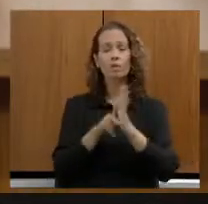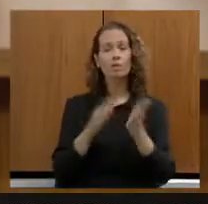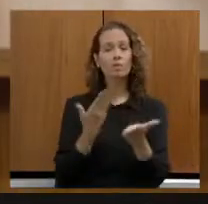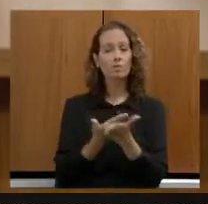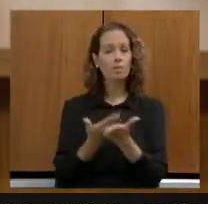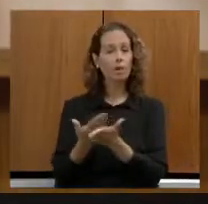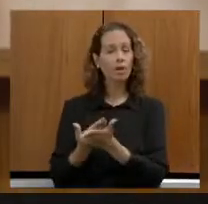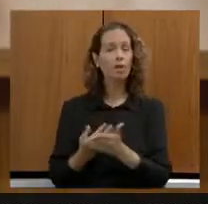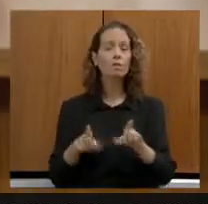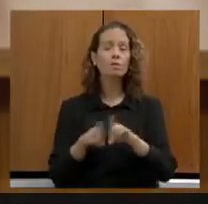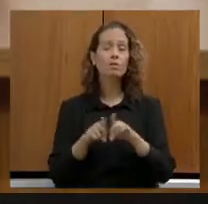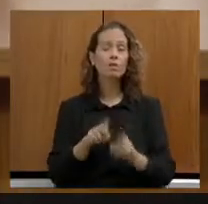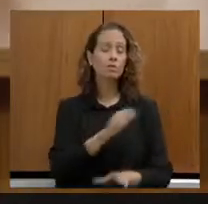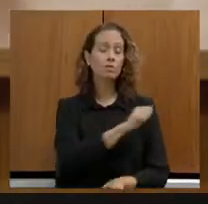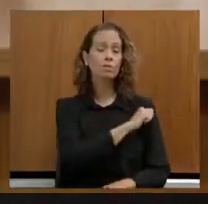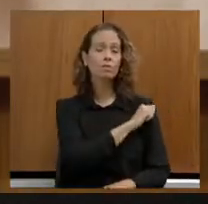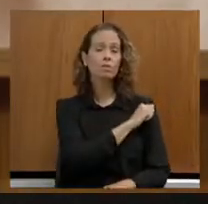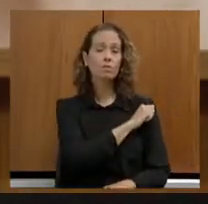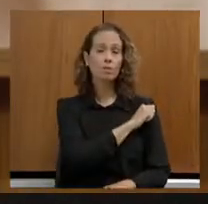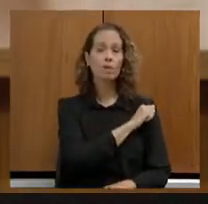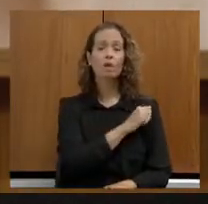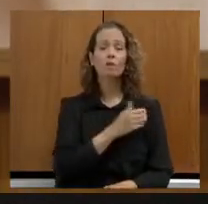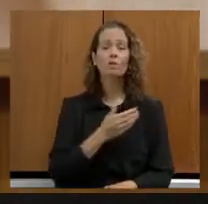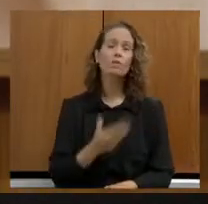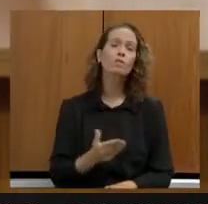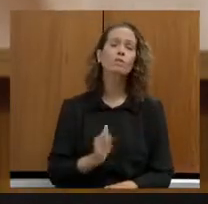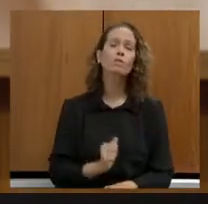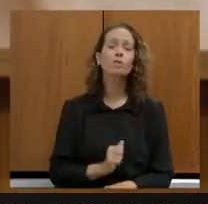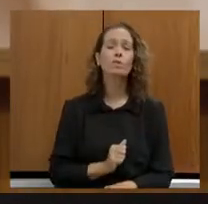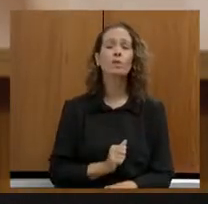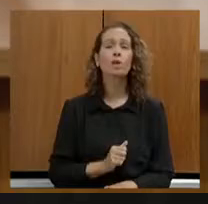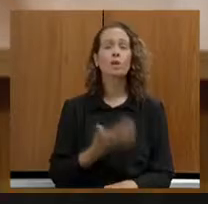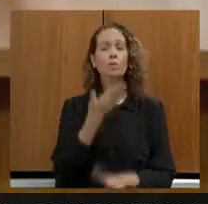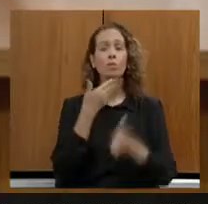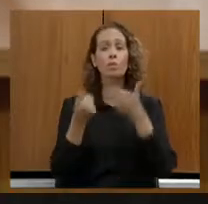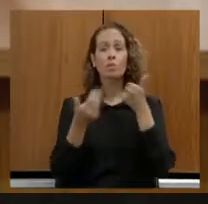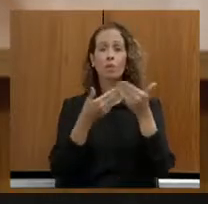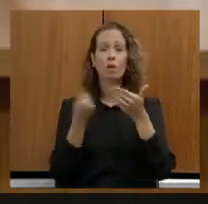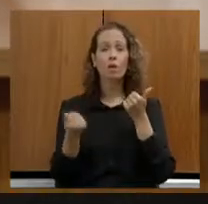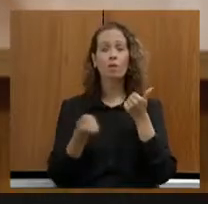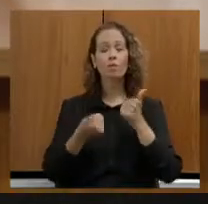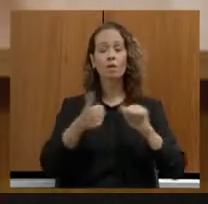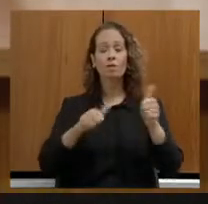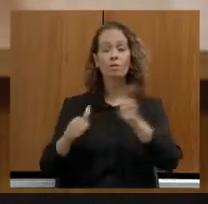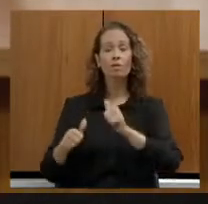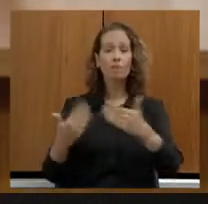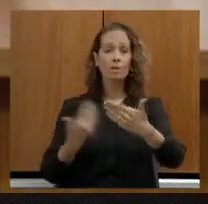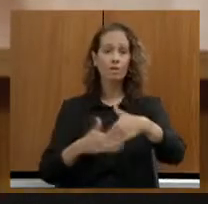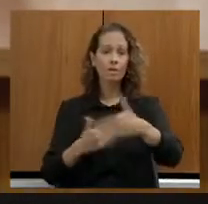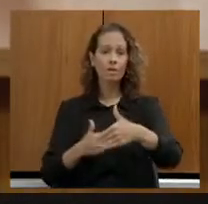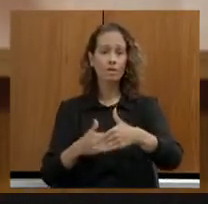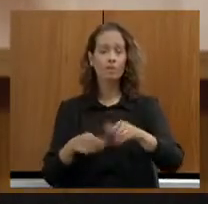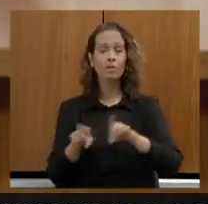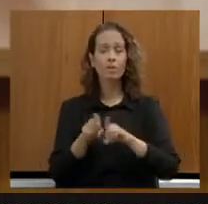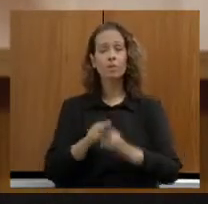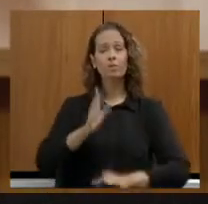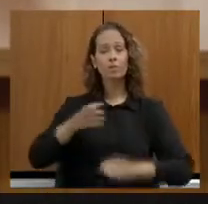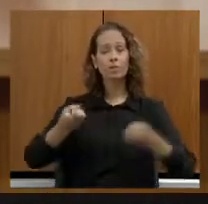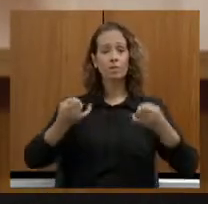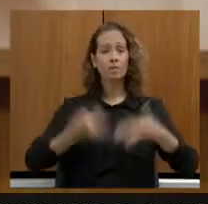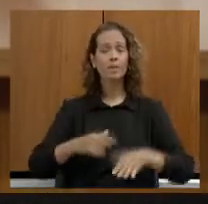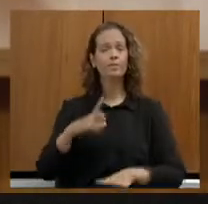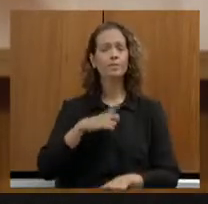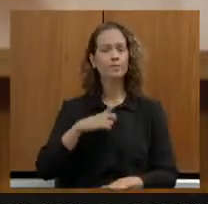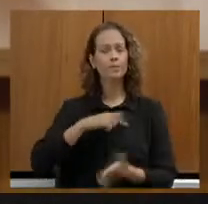na hino o antes e o engajamento nas avaliações formativas sobre as quais eu falei recentemente tivemos aí